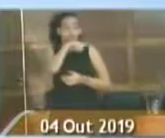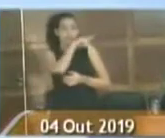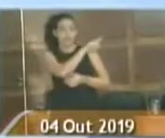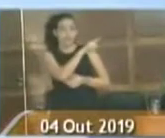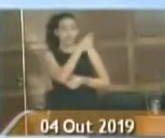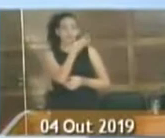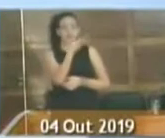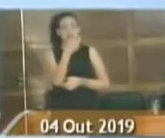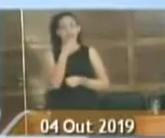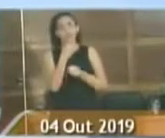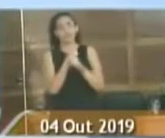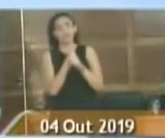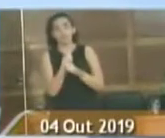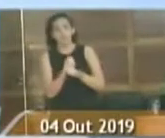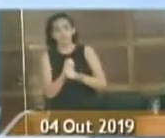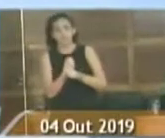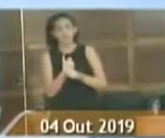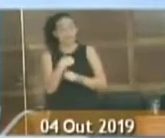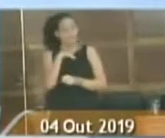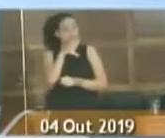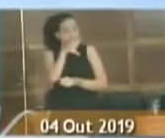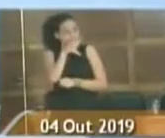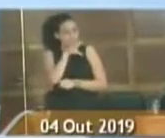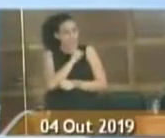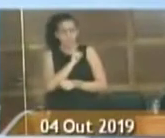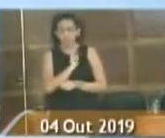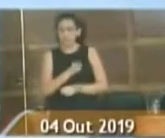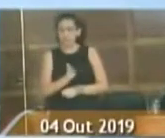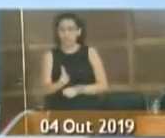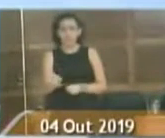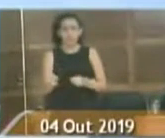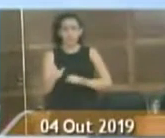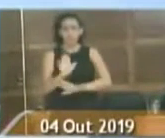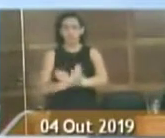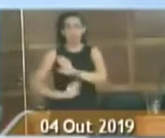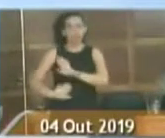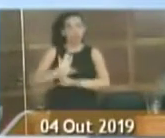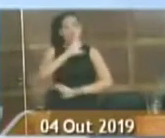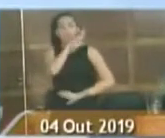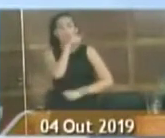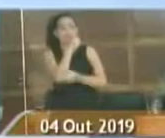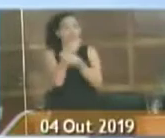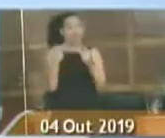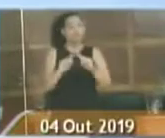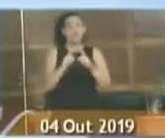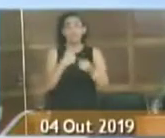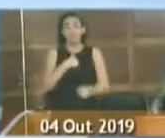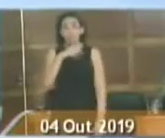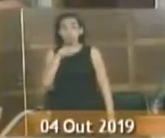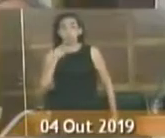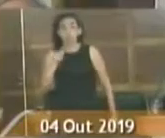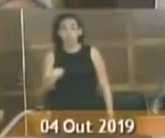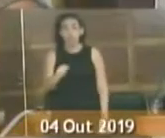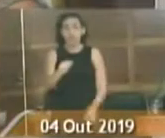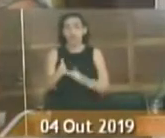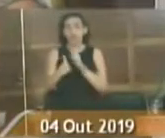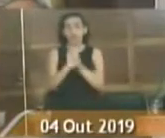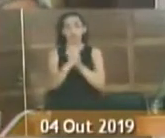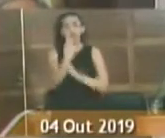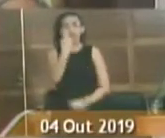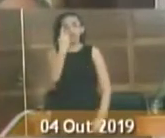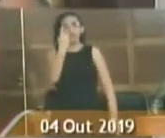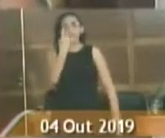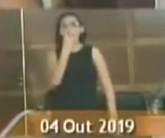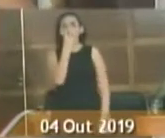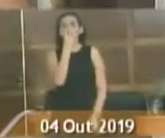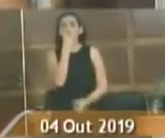por 3 anos, apesar de amar e prestar atenção sempre na vida animal, eu nunca vi um cão de rua. Aqui, não sei se vocês